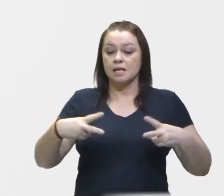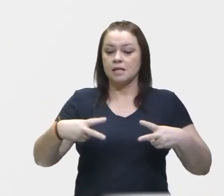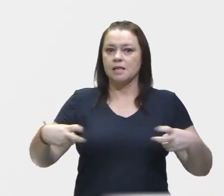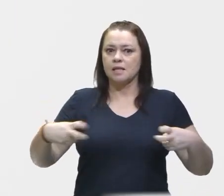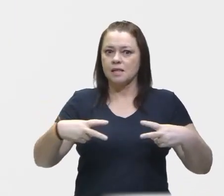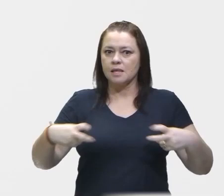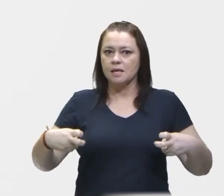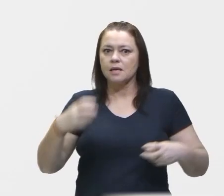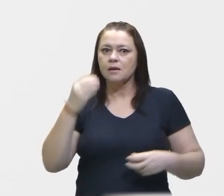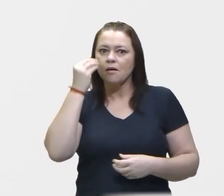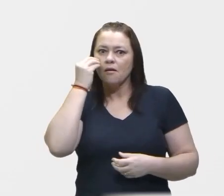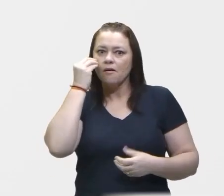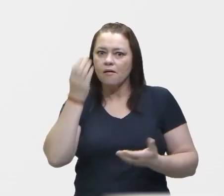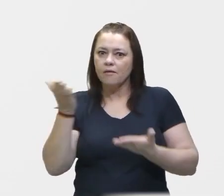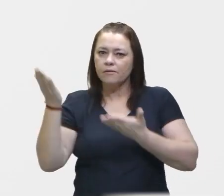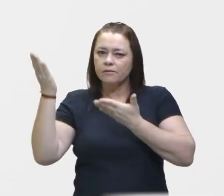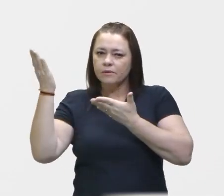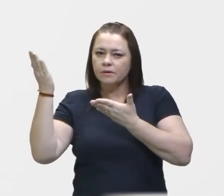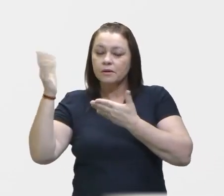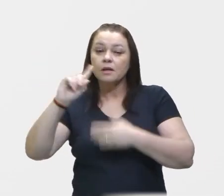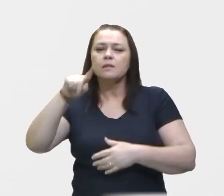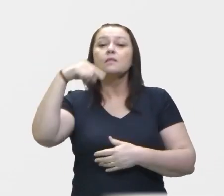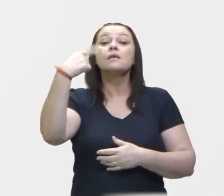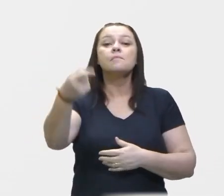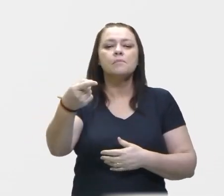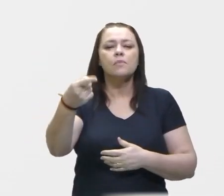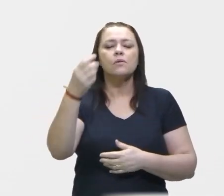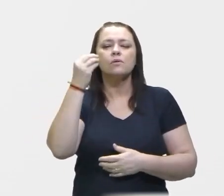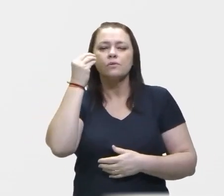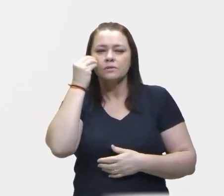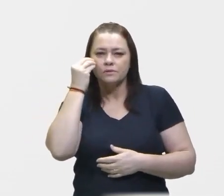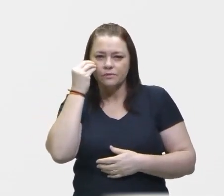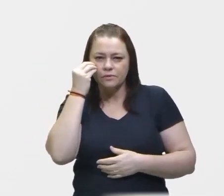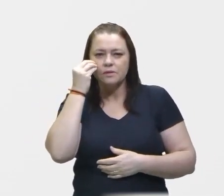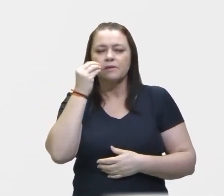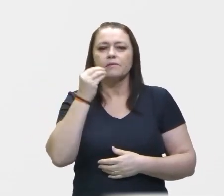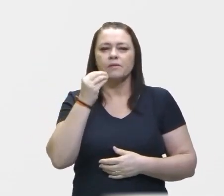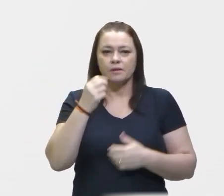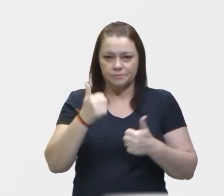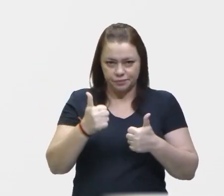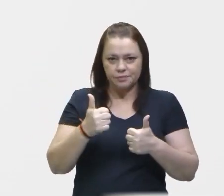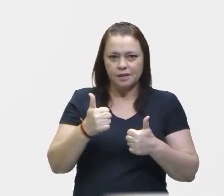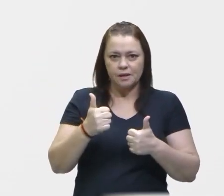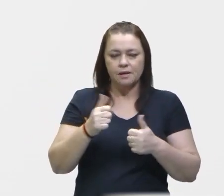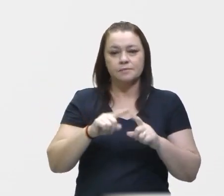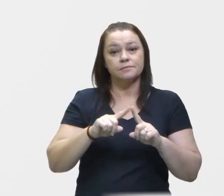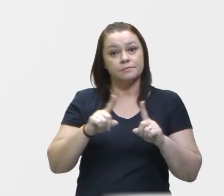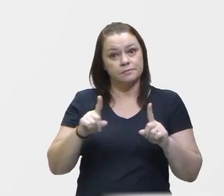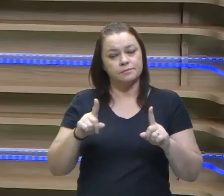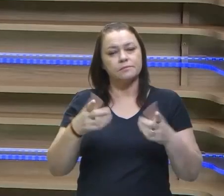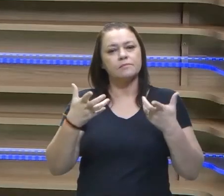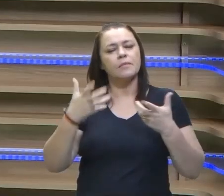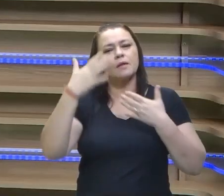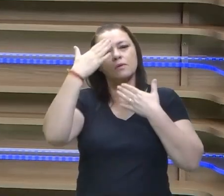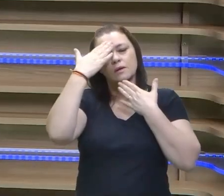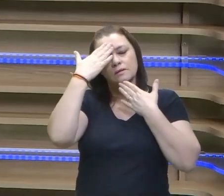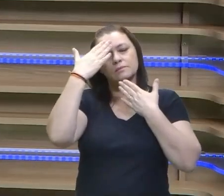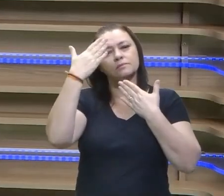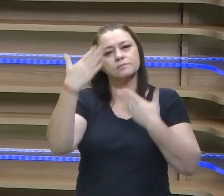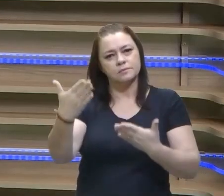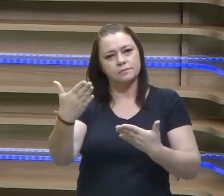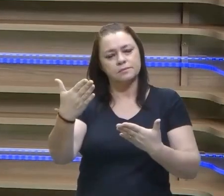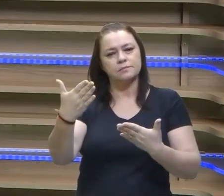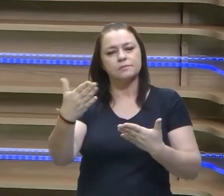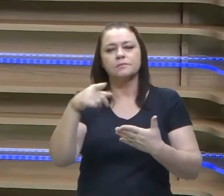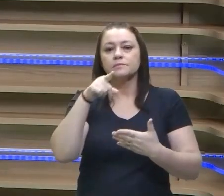para você depois assistir. Depois dessa aula você vai assistir, tá? Mas eu já quero agradecer,